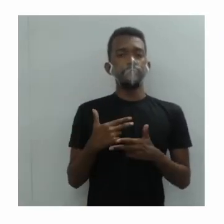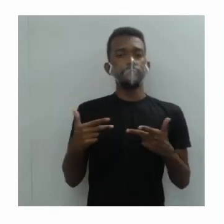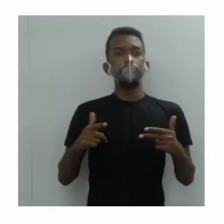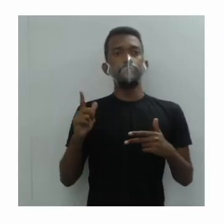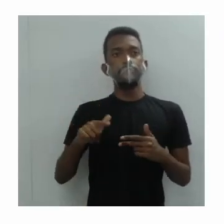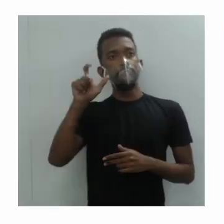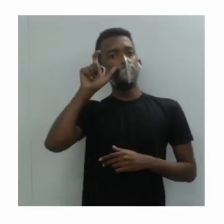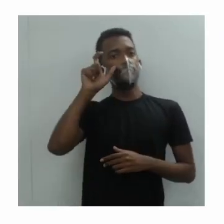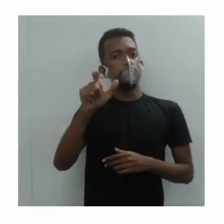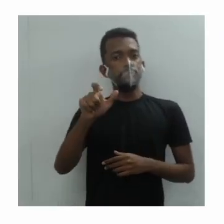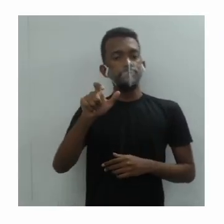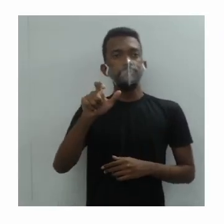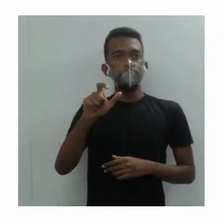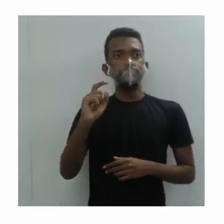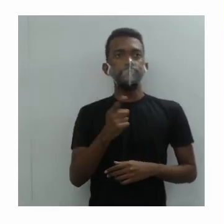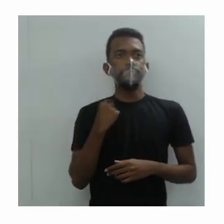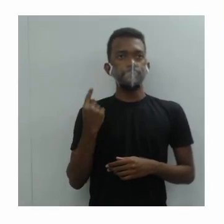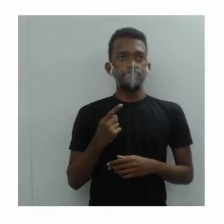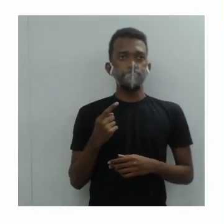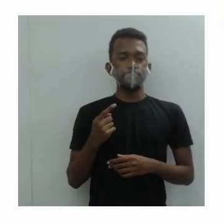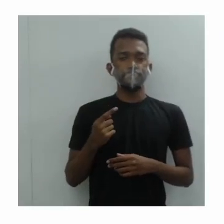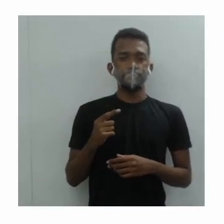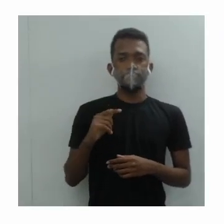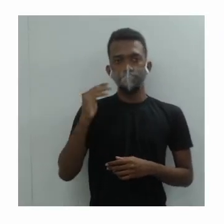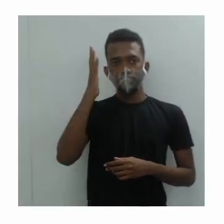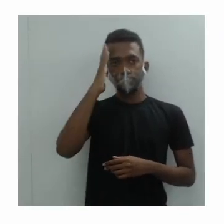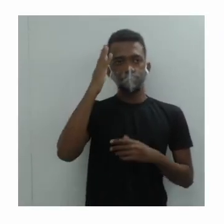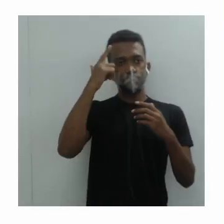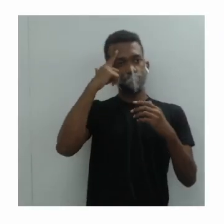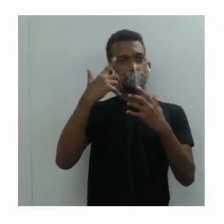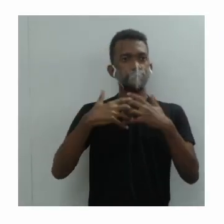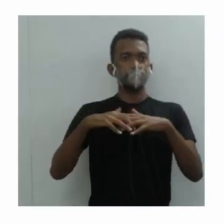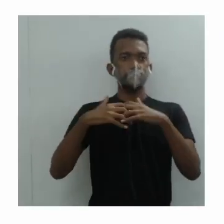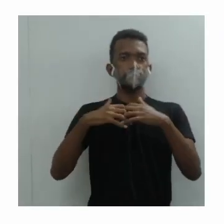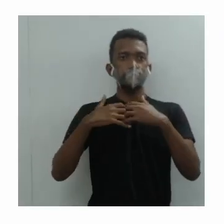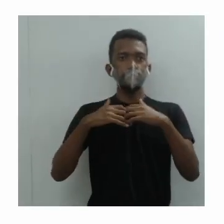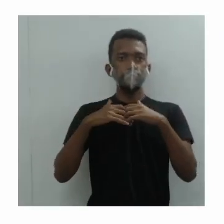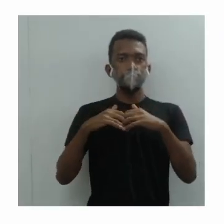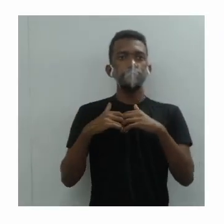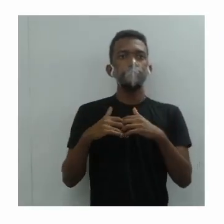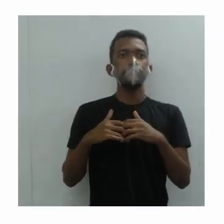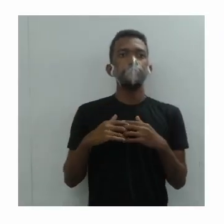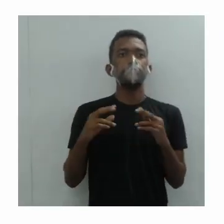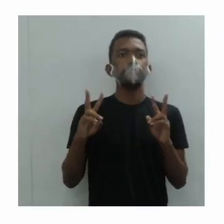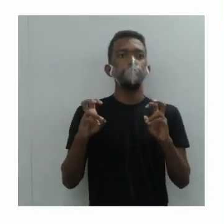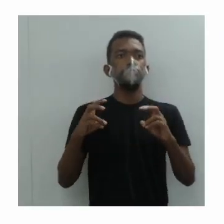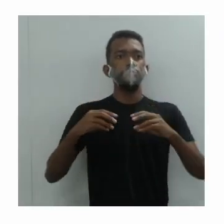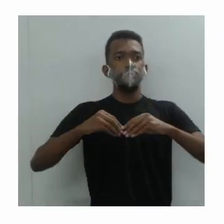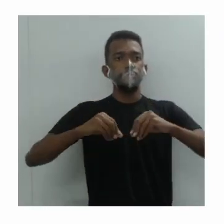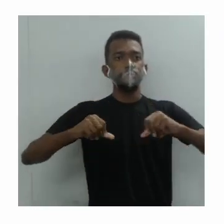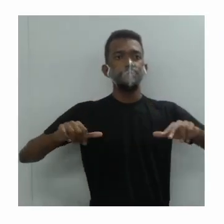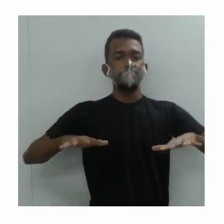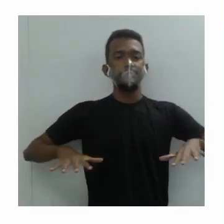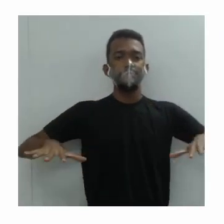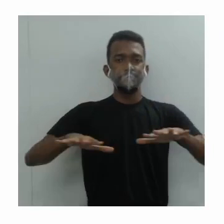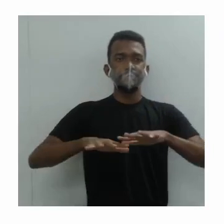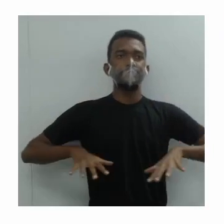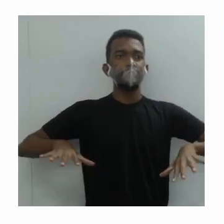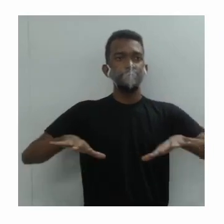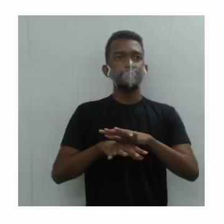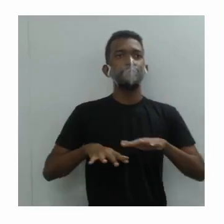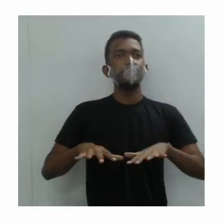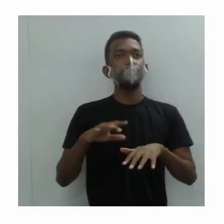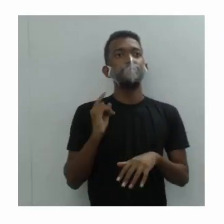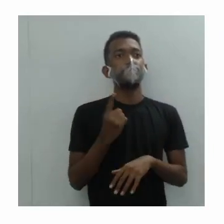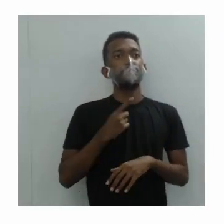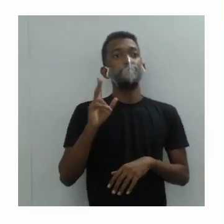muito interessante para a gente refletir, né? Que é a questão territorial. A gente